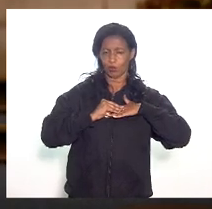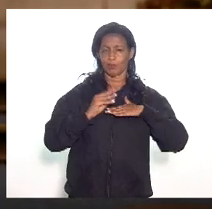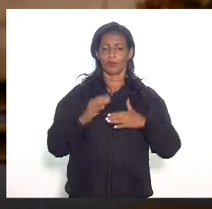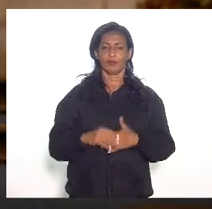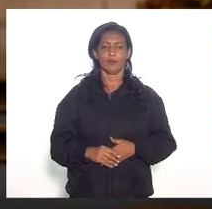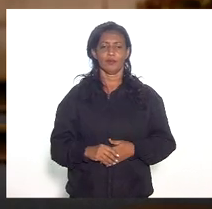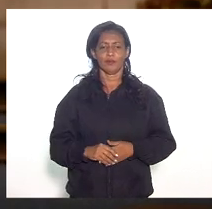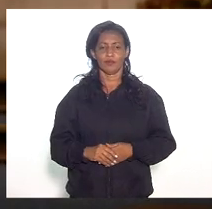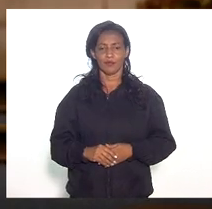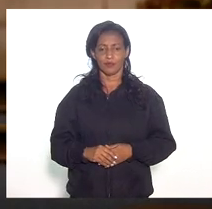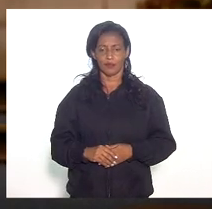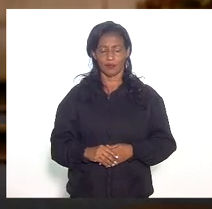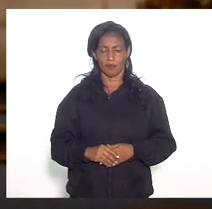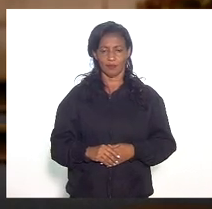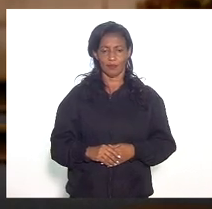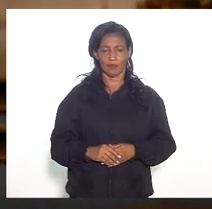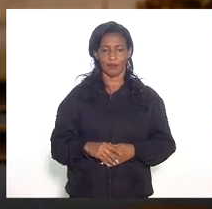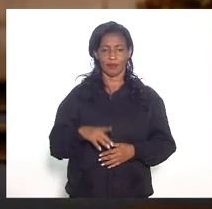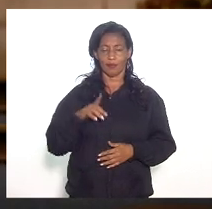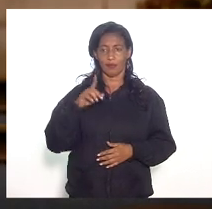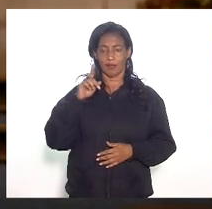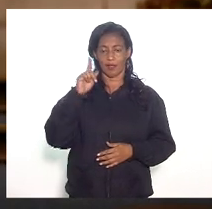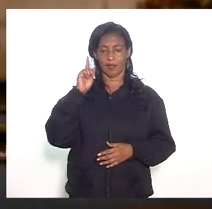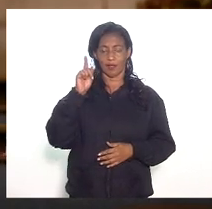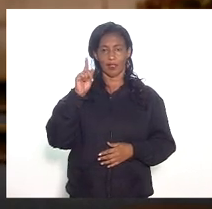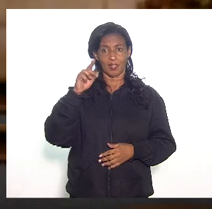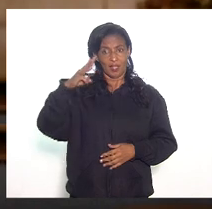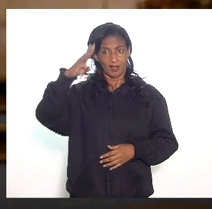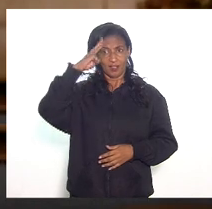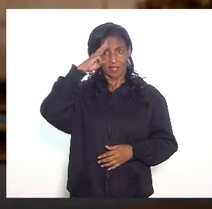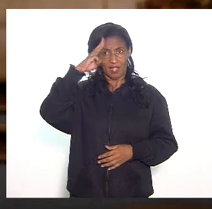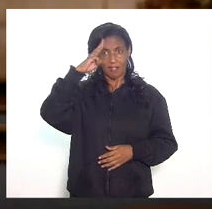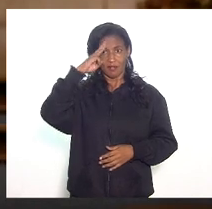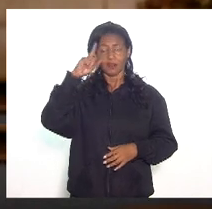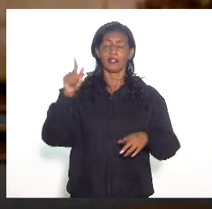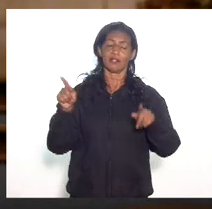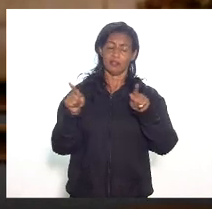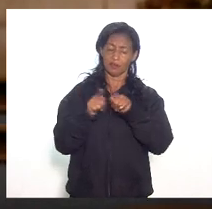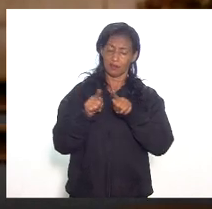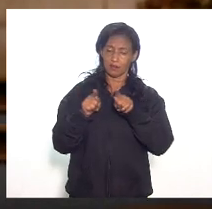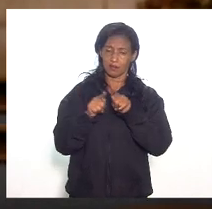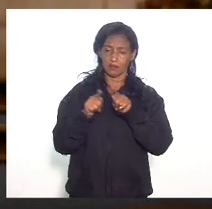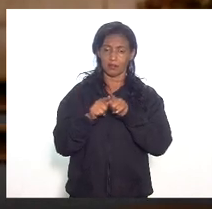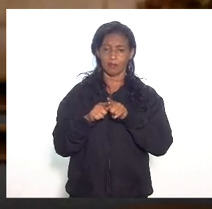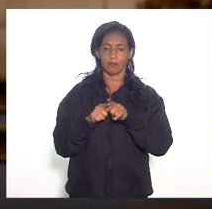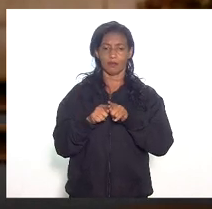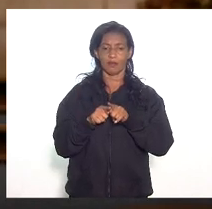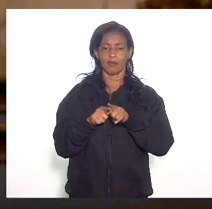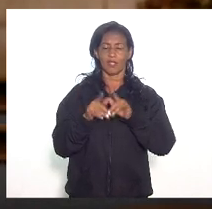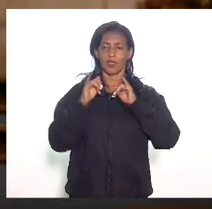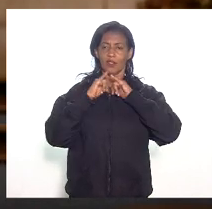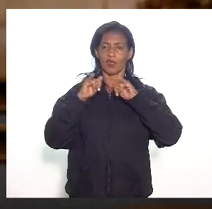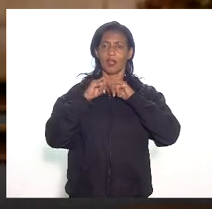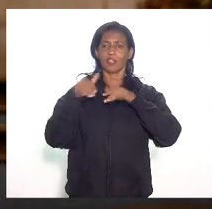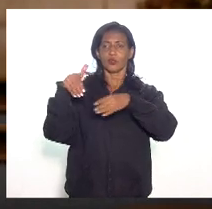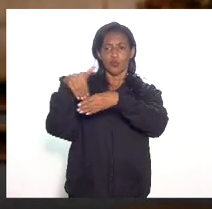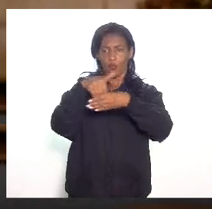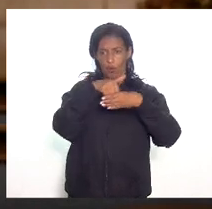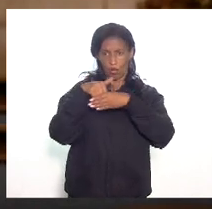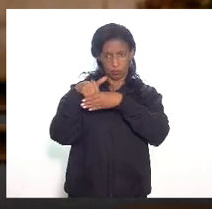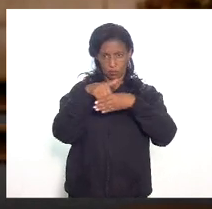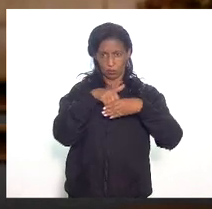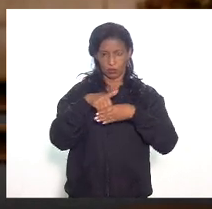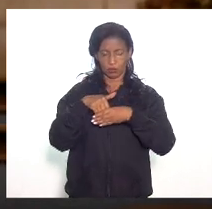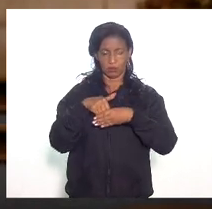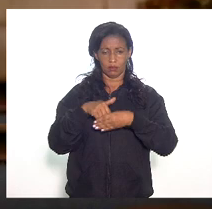e lá na terça também nós vamos fazer as declarações de voto tá bom